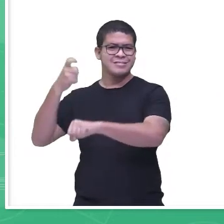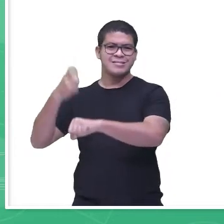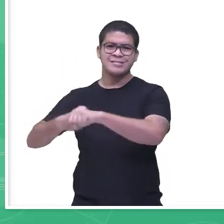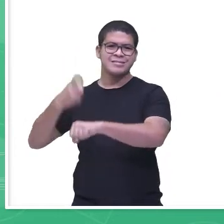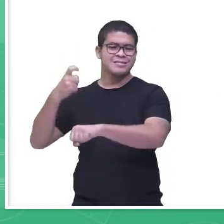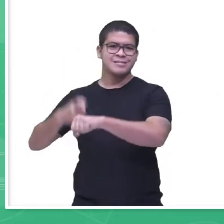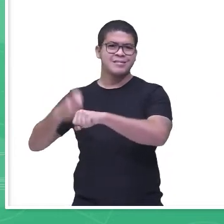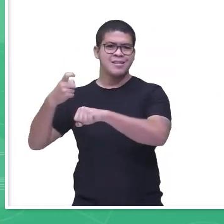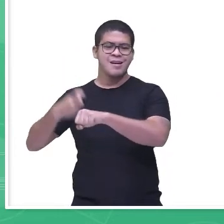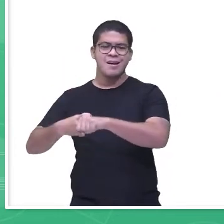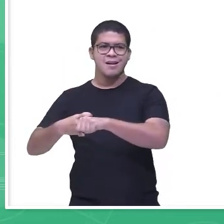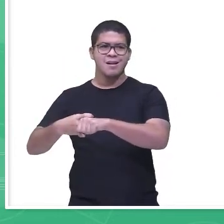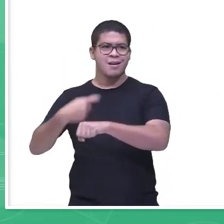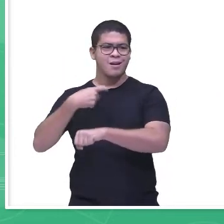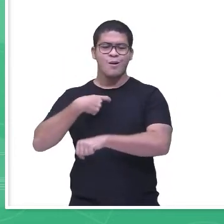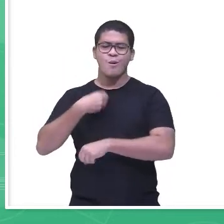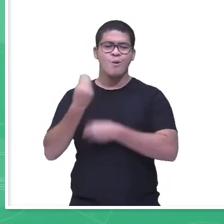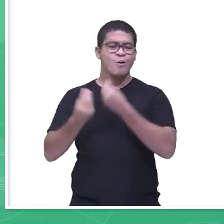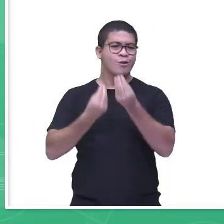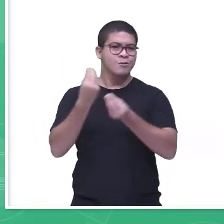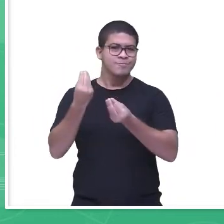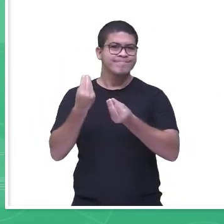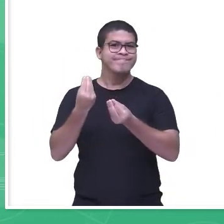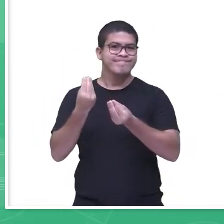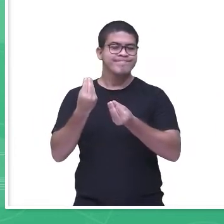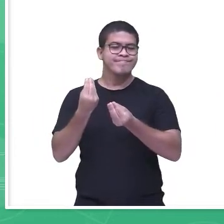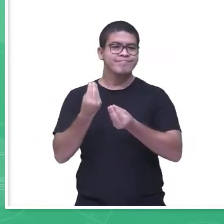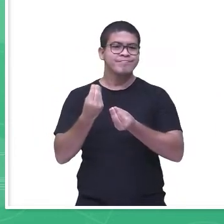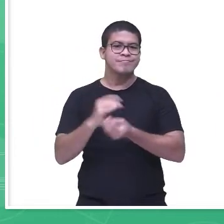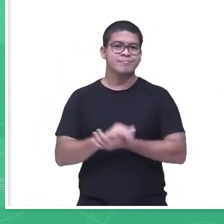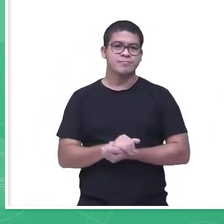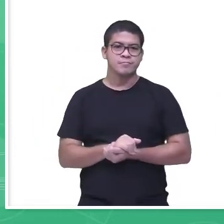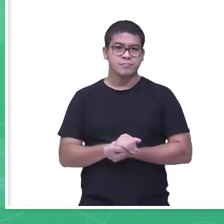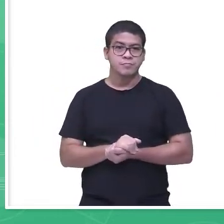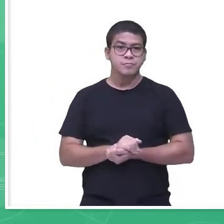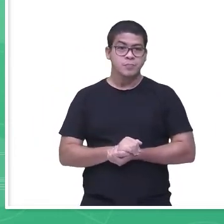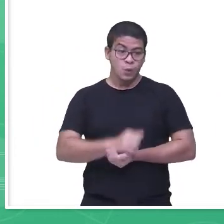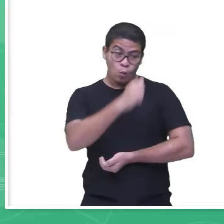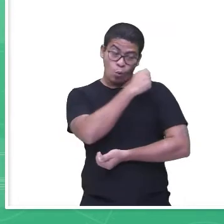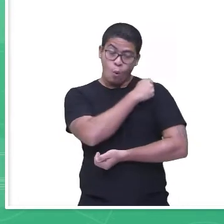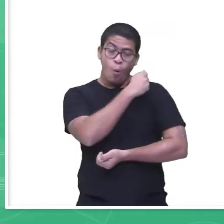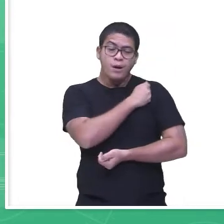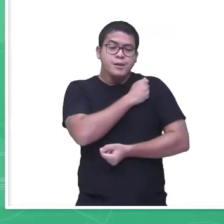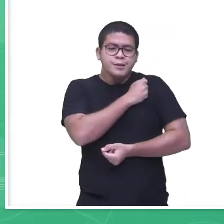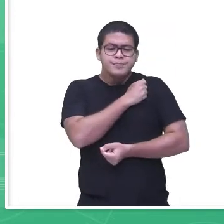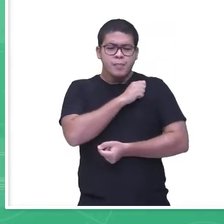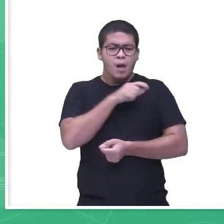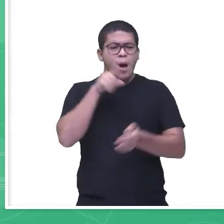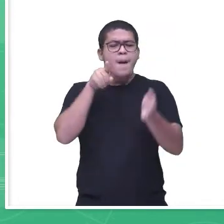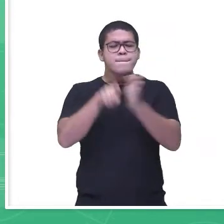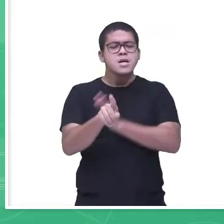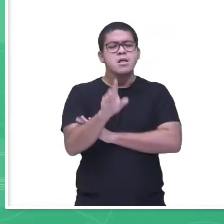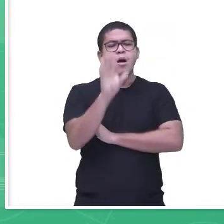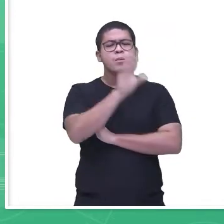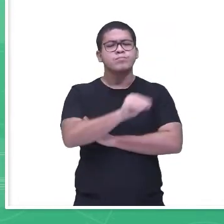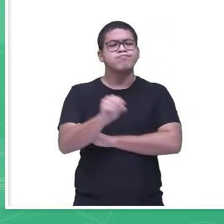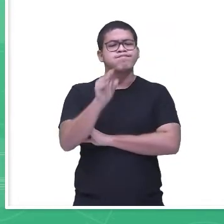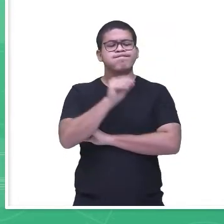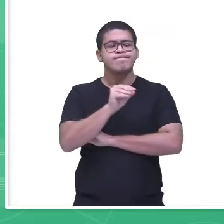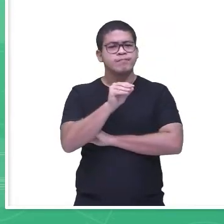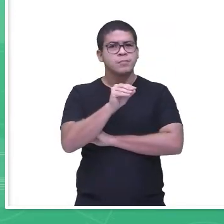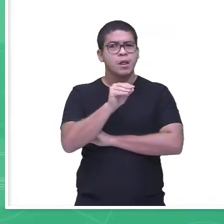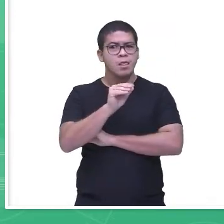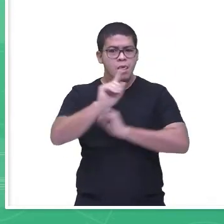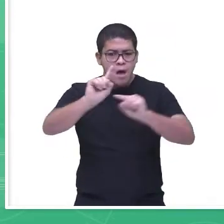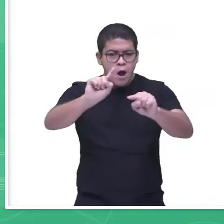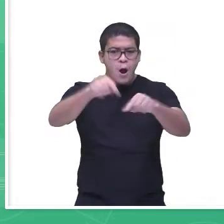legal. Repara só bem nisso. O que o Sócrates fazia? O aluno, o discípulo, fazia uma pergunta para ele devolvia